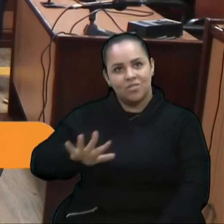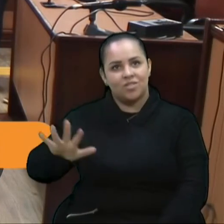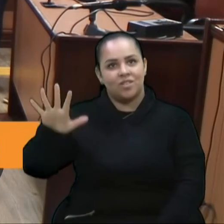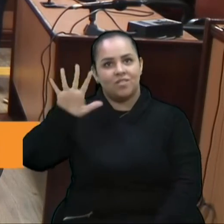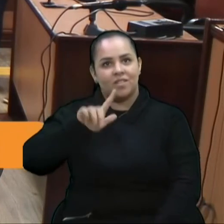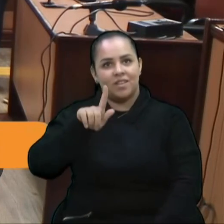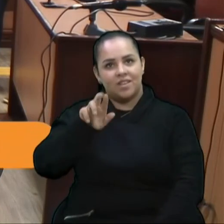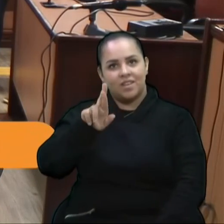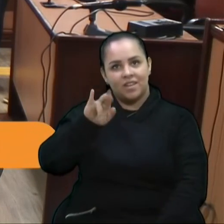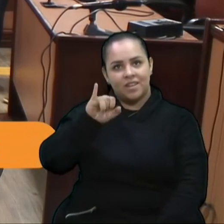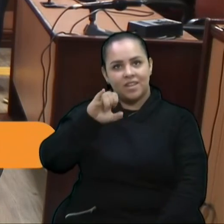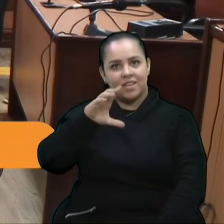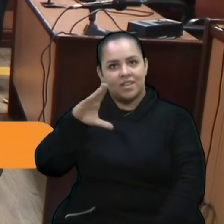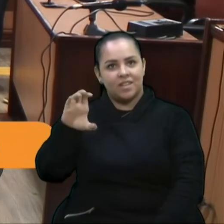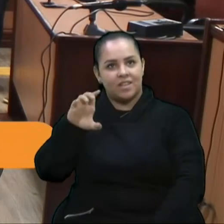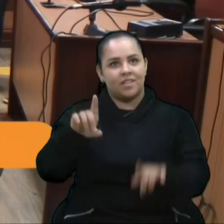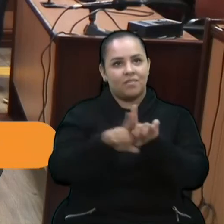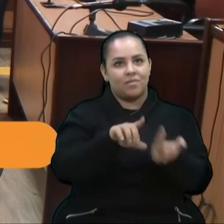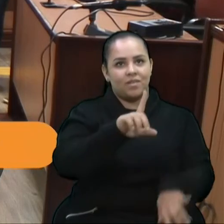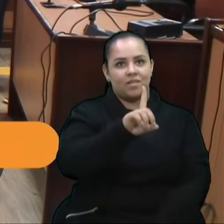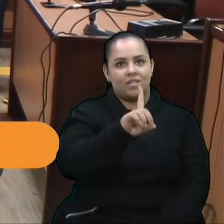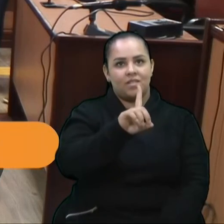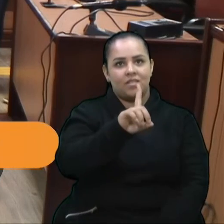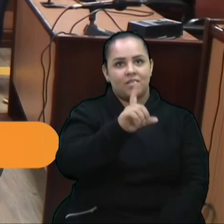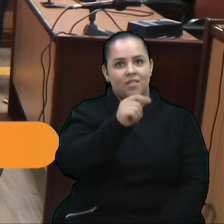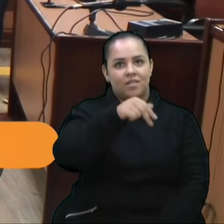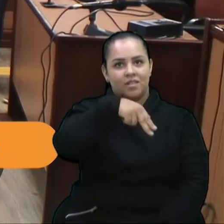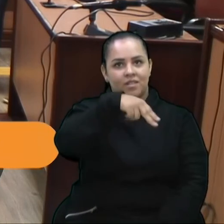Grace Matos e do Denerley Antonioli.